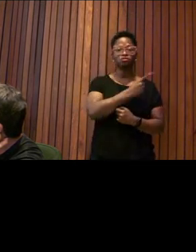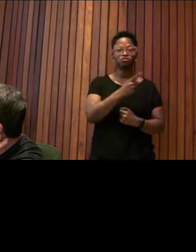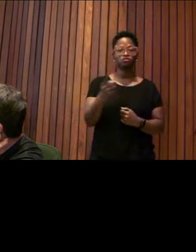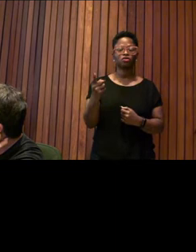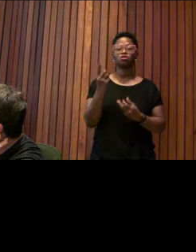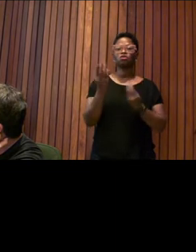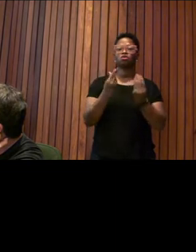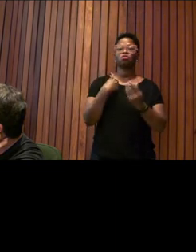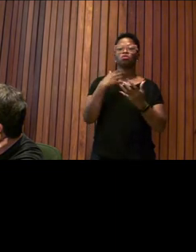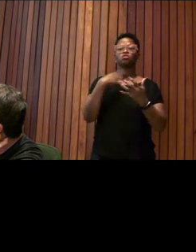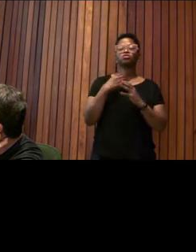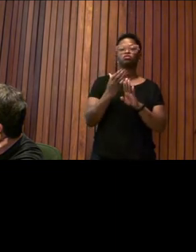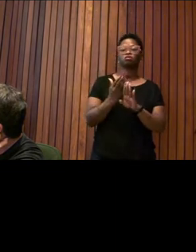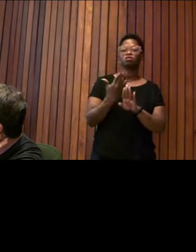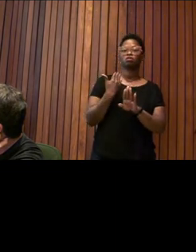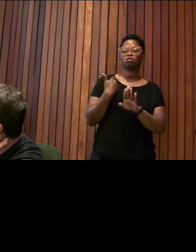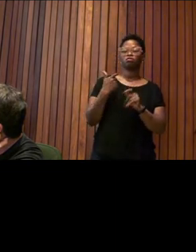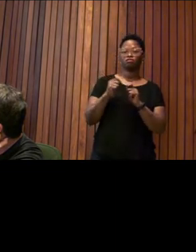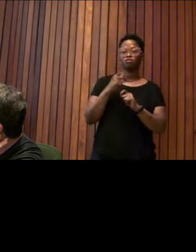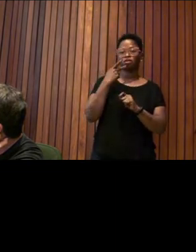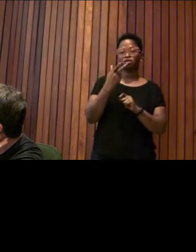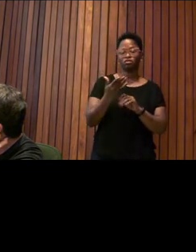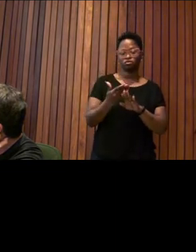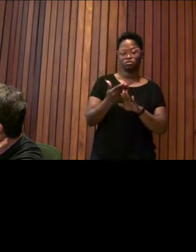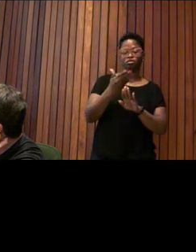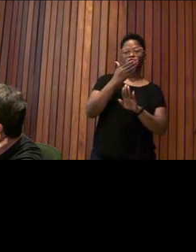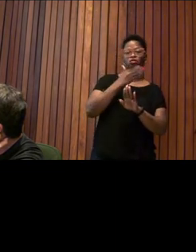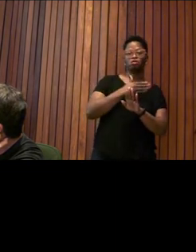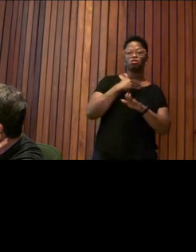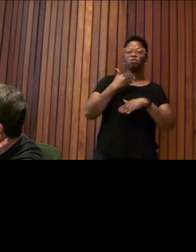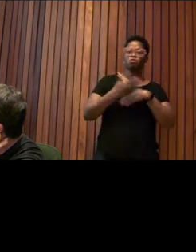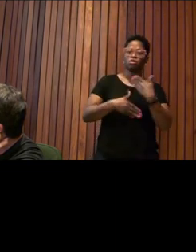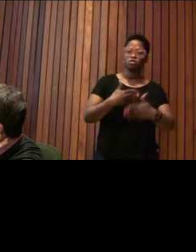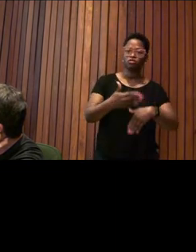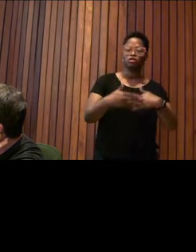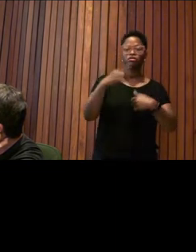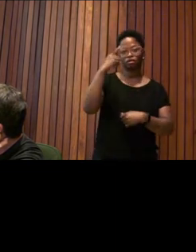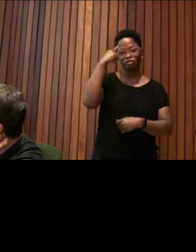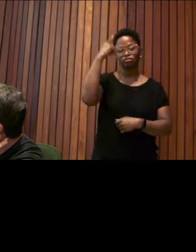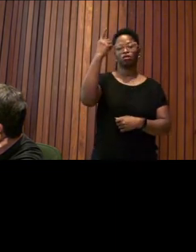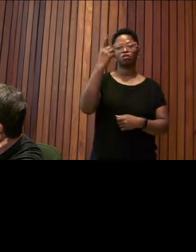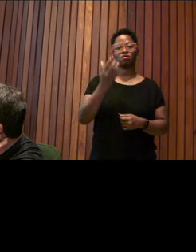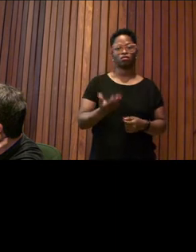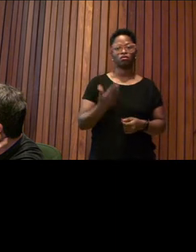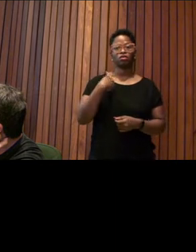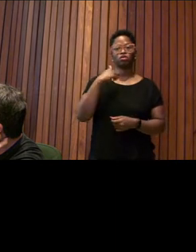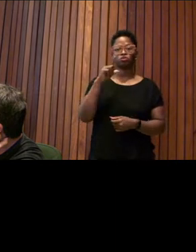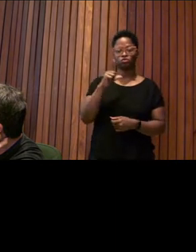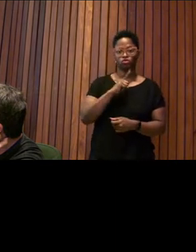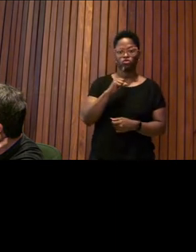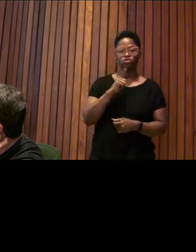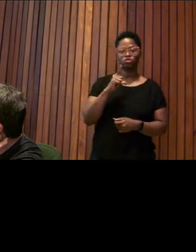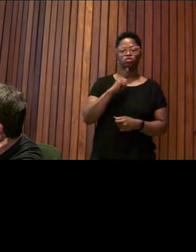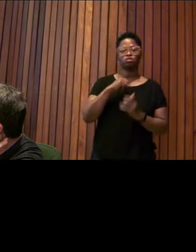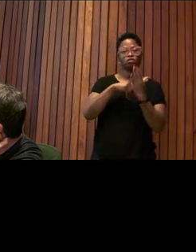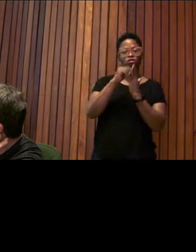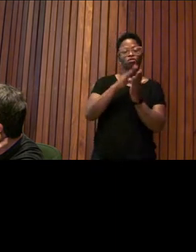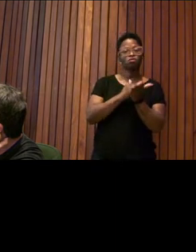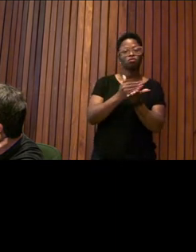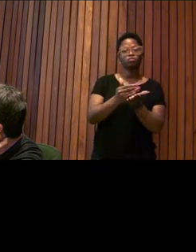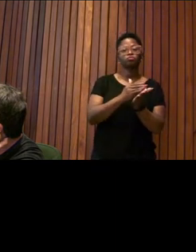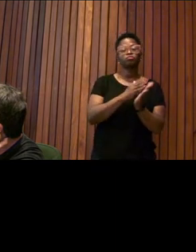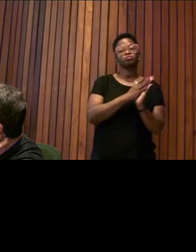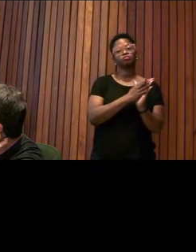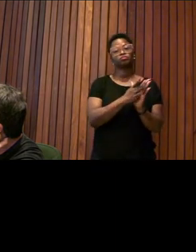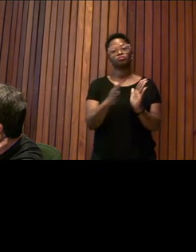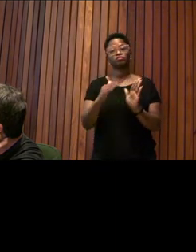como eu senti antes, o que eu falei antes, tudo aquele processo, aquelas ideias, que eu tinha do afresco no início, e até como